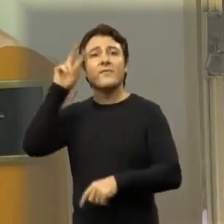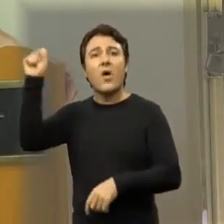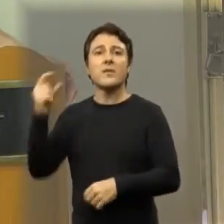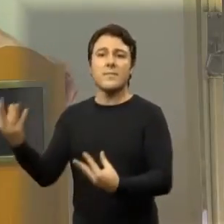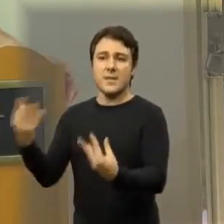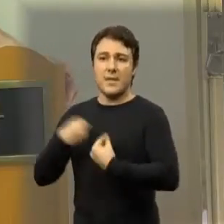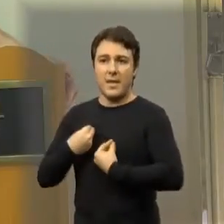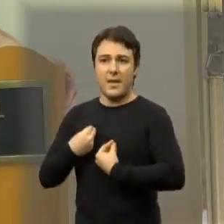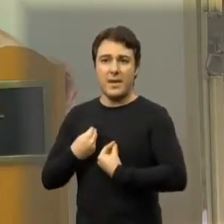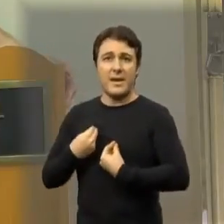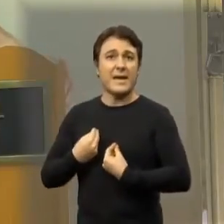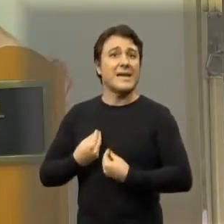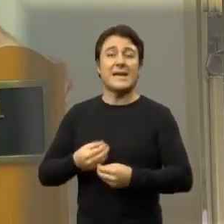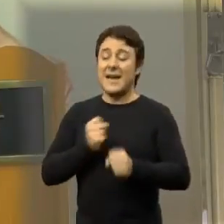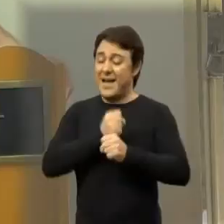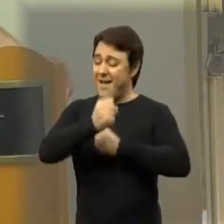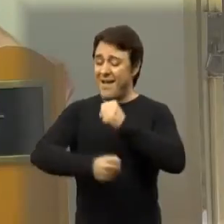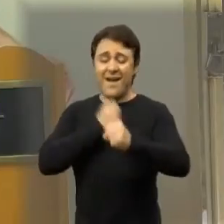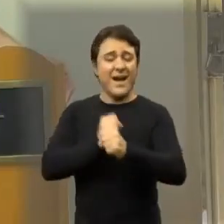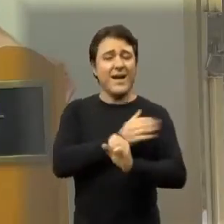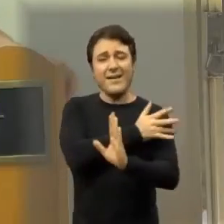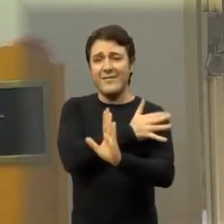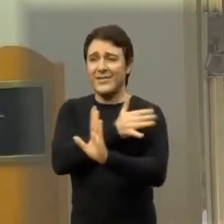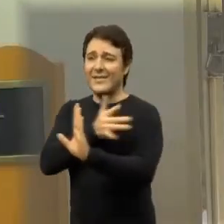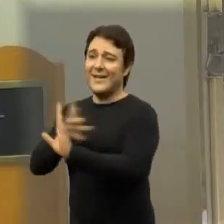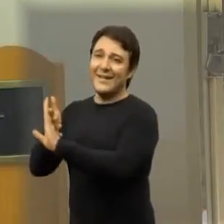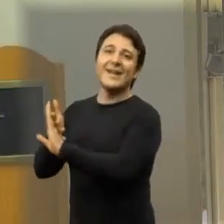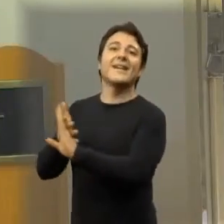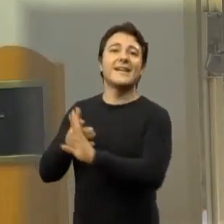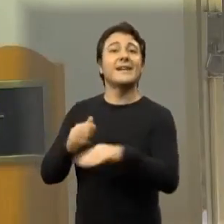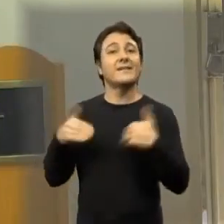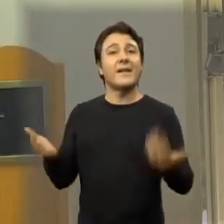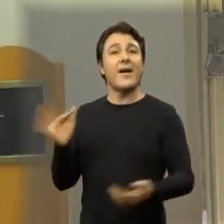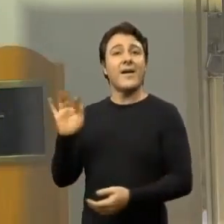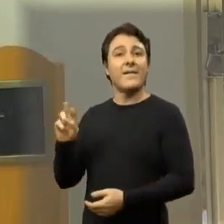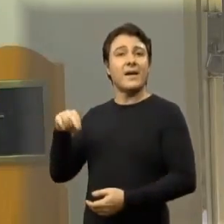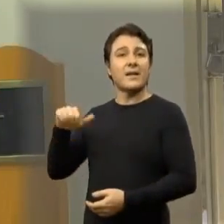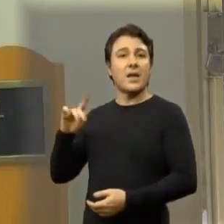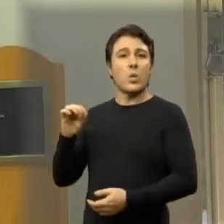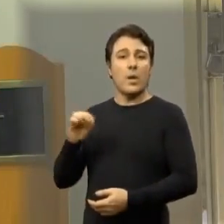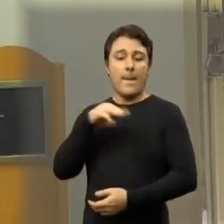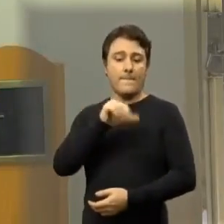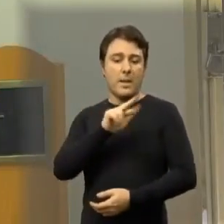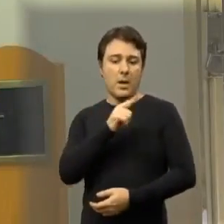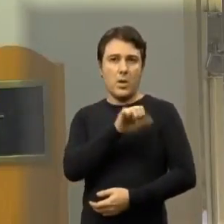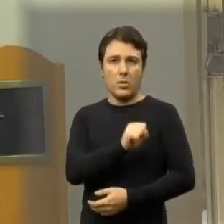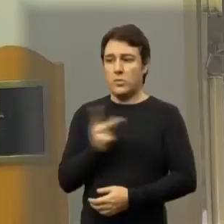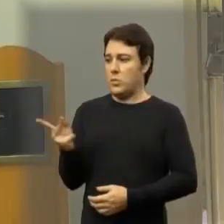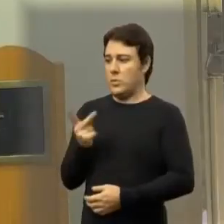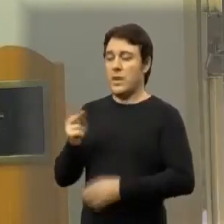deram durante todos esses anos. Em nome do Fernando e Marcos, meus